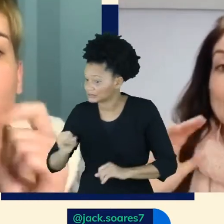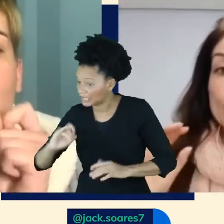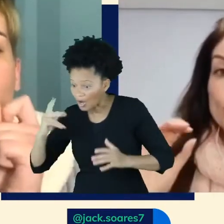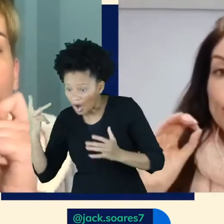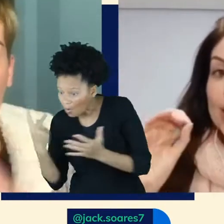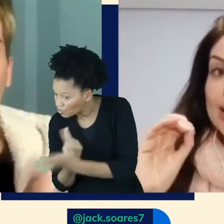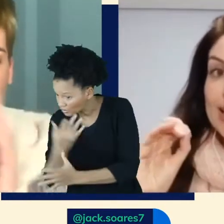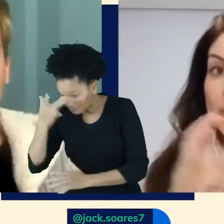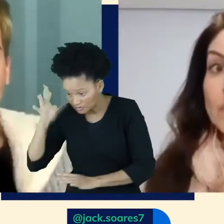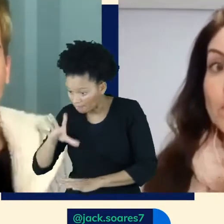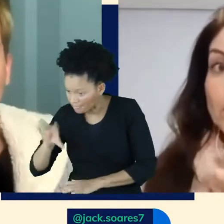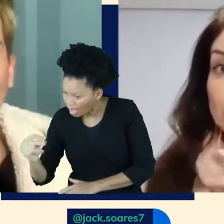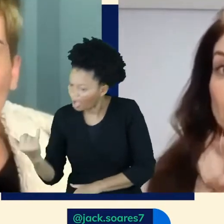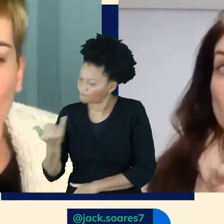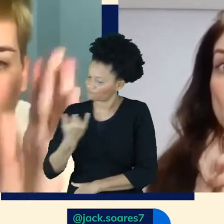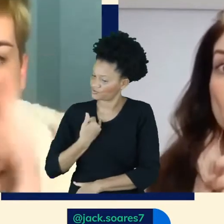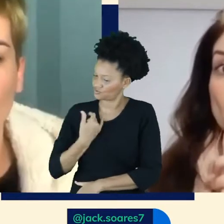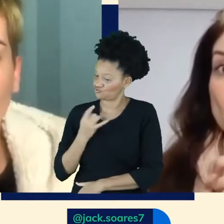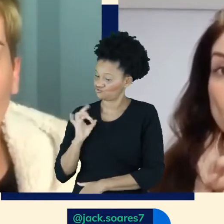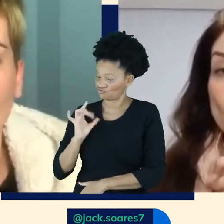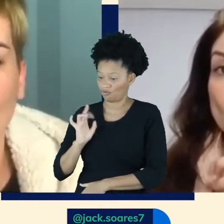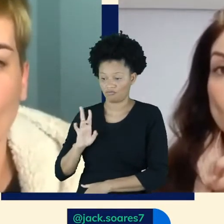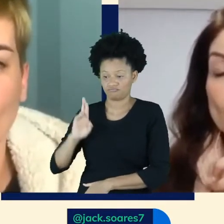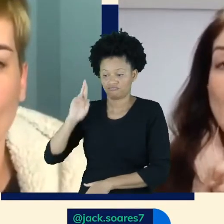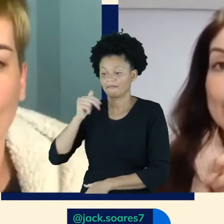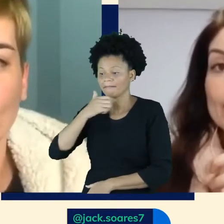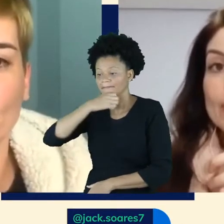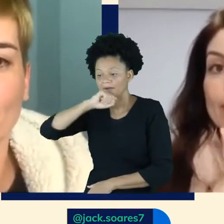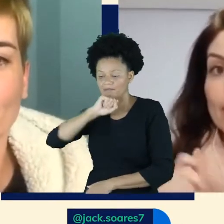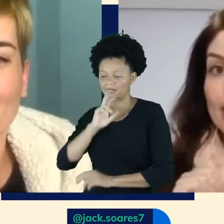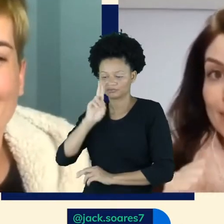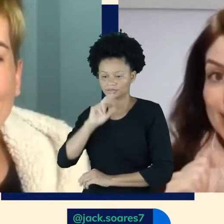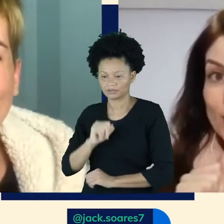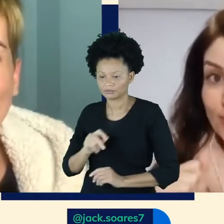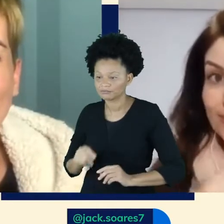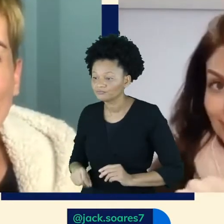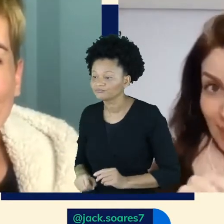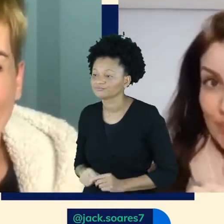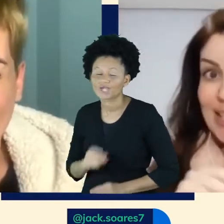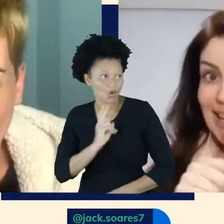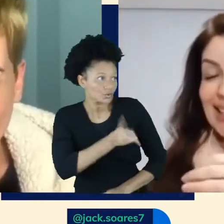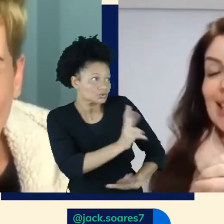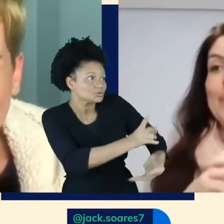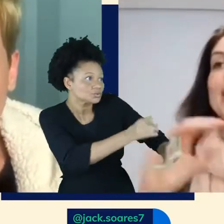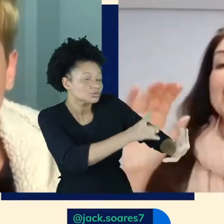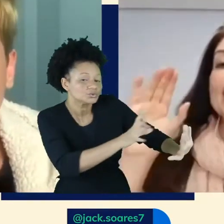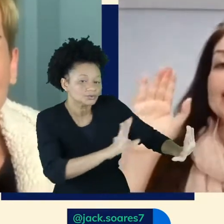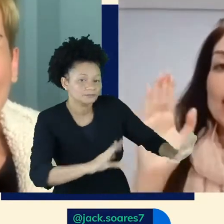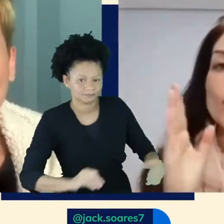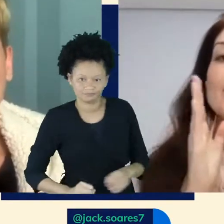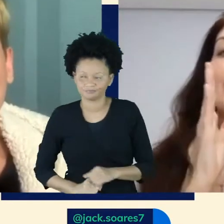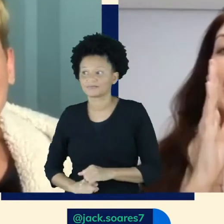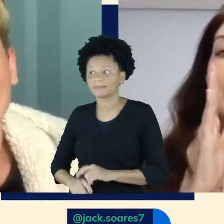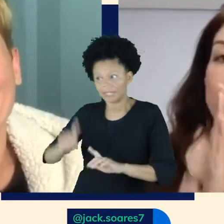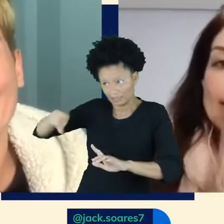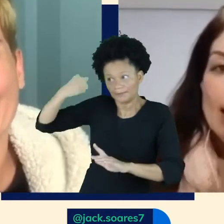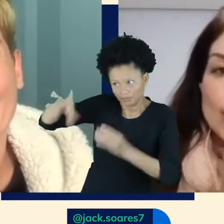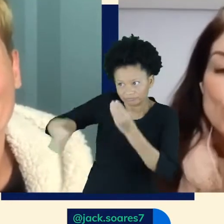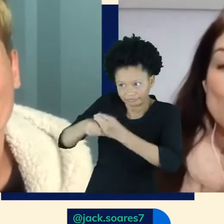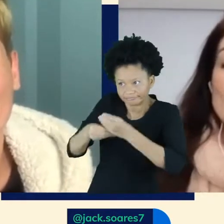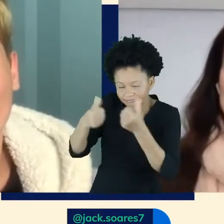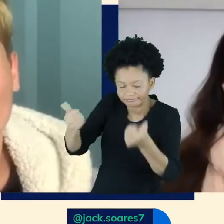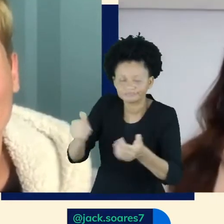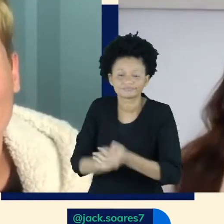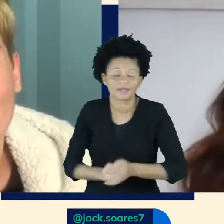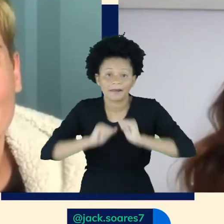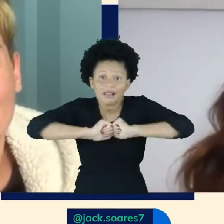até que Então o que idade... diferencia? Continue. Tá. Mas eu depois você engata aí. Então, para ficar bem claro,